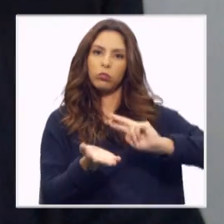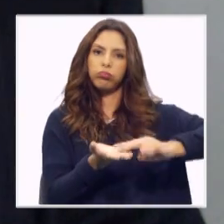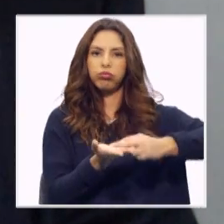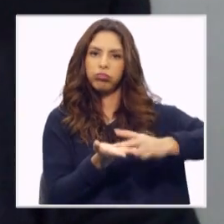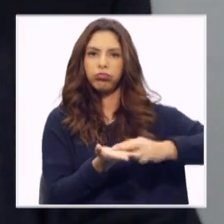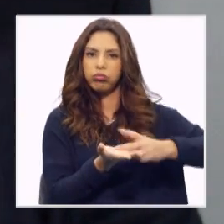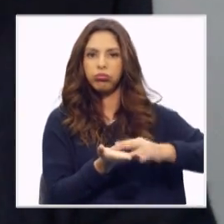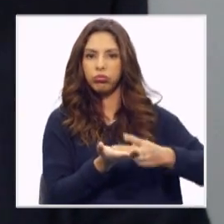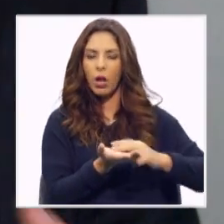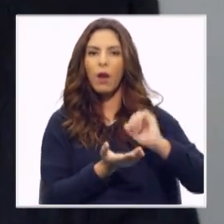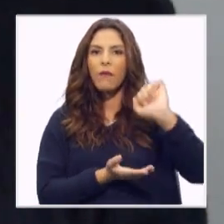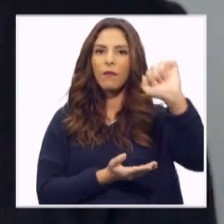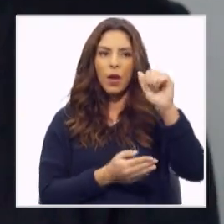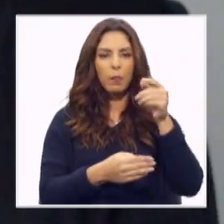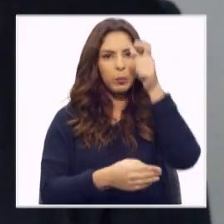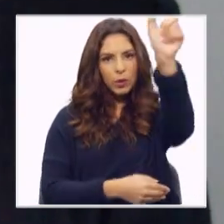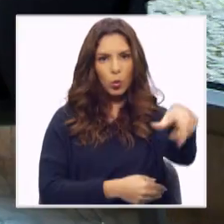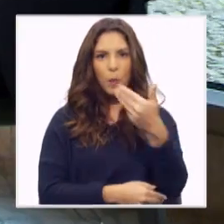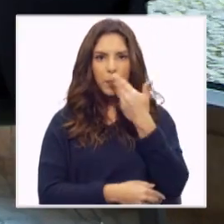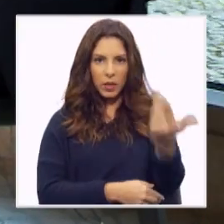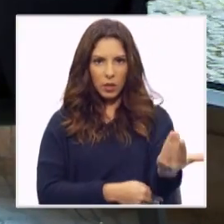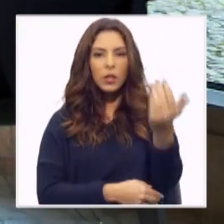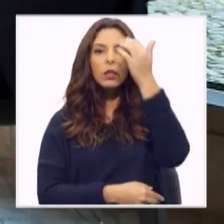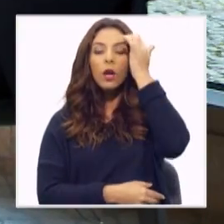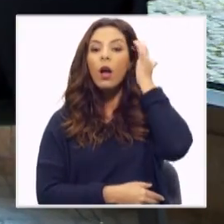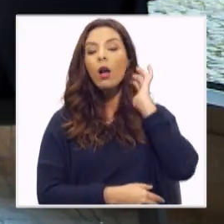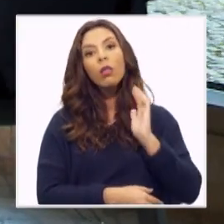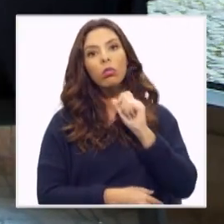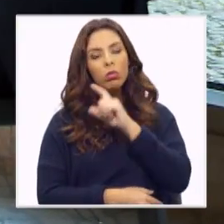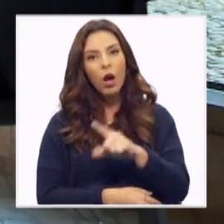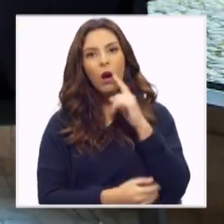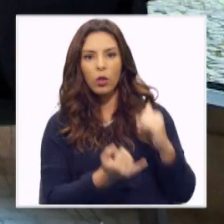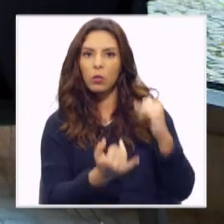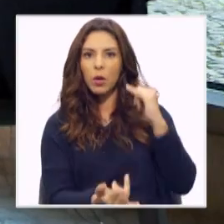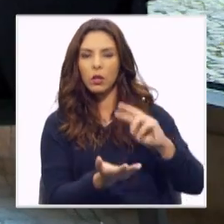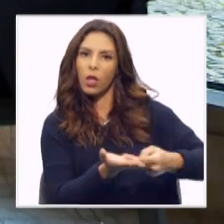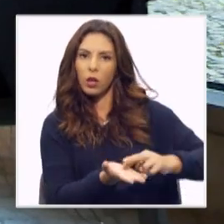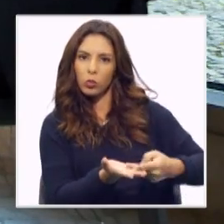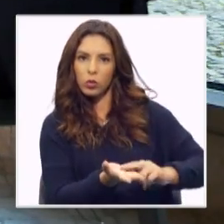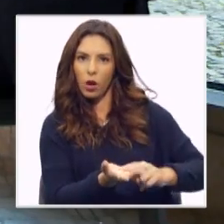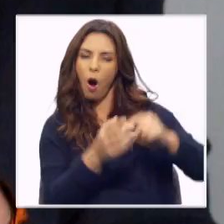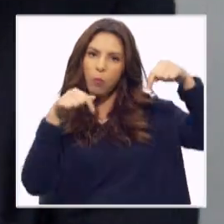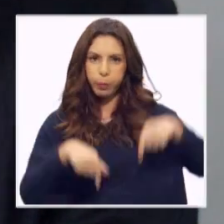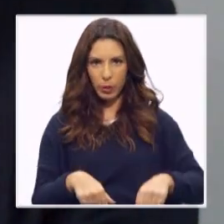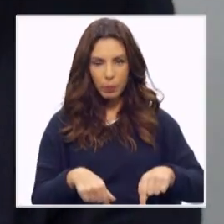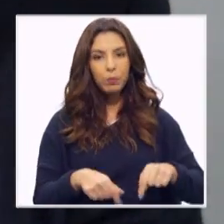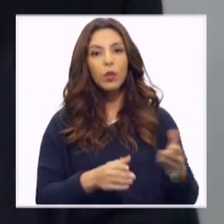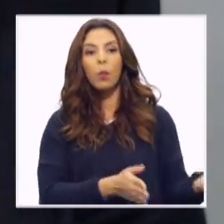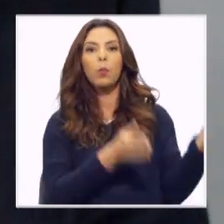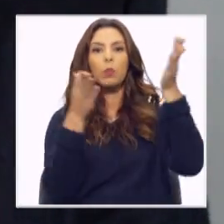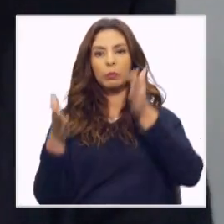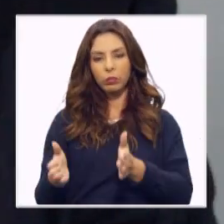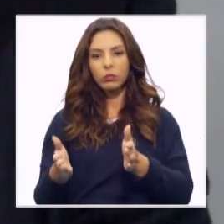motor de tradução automática customizado para o cliente. O que, por sua vez, permite logo uma tradução automática melhor para